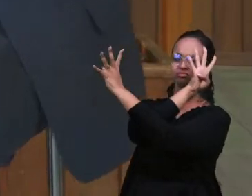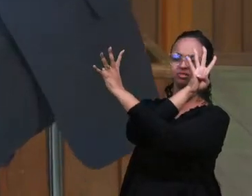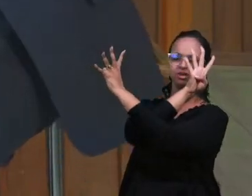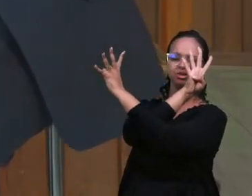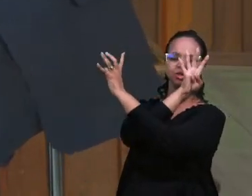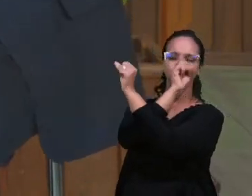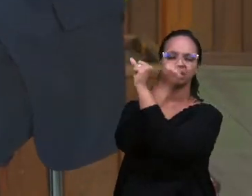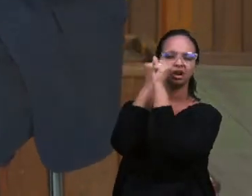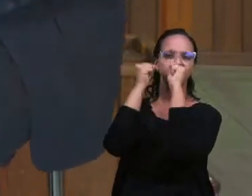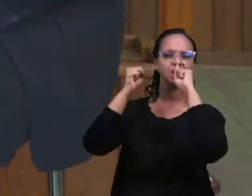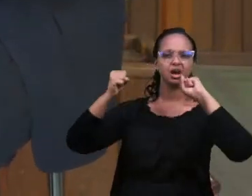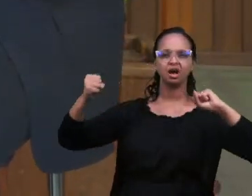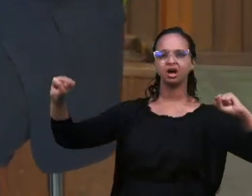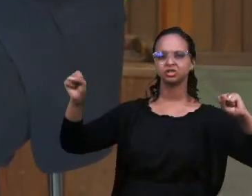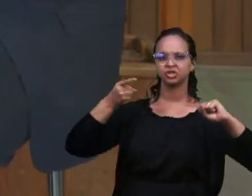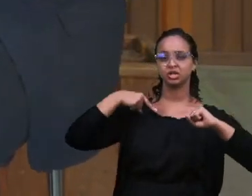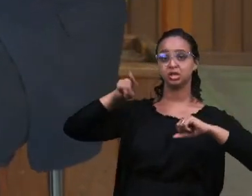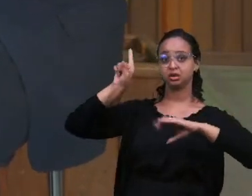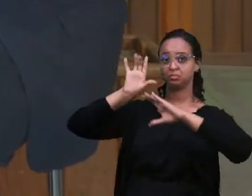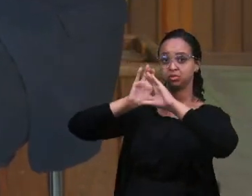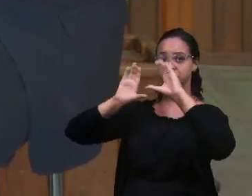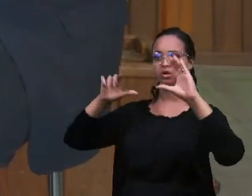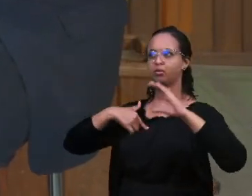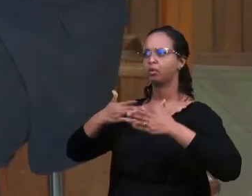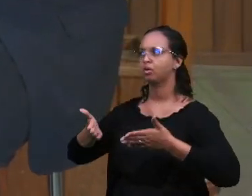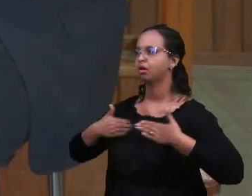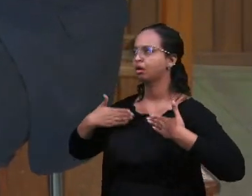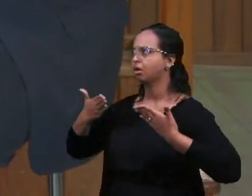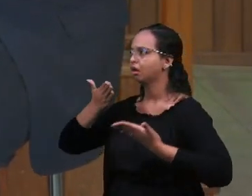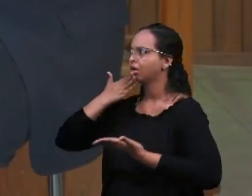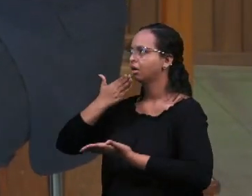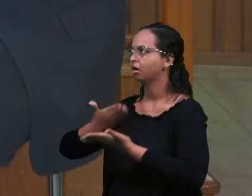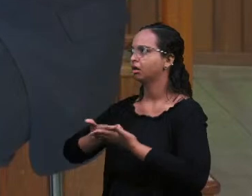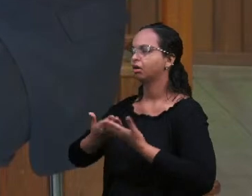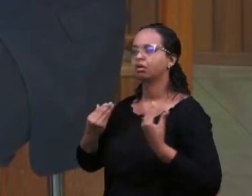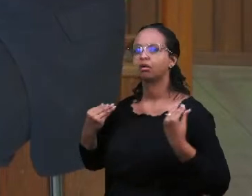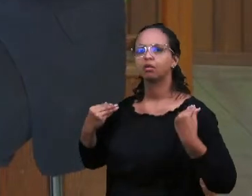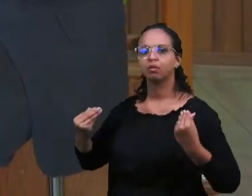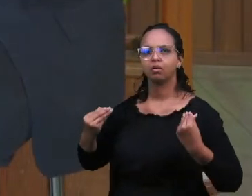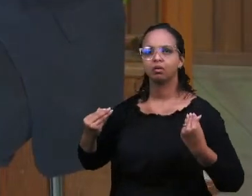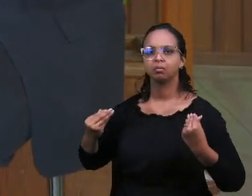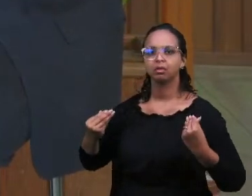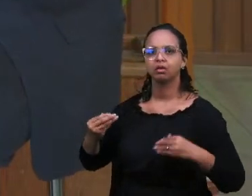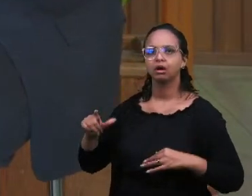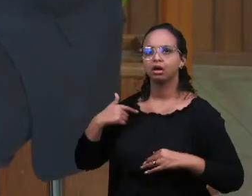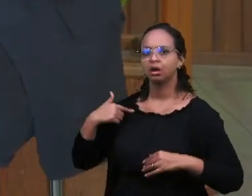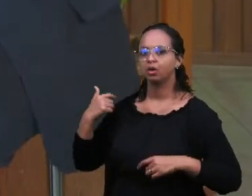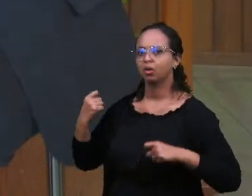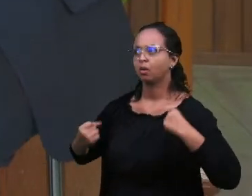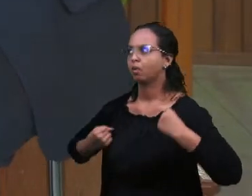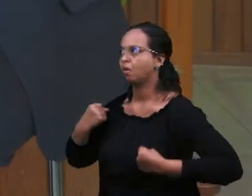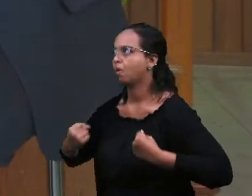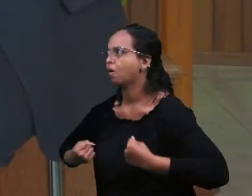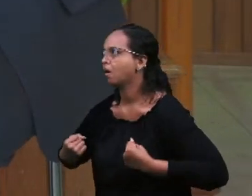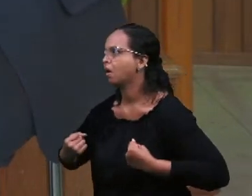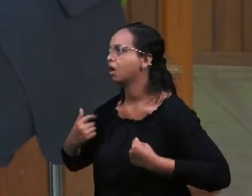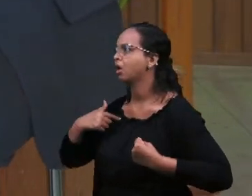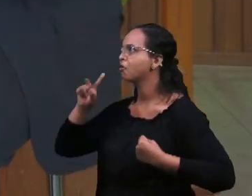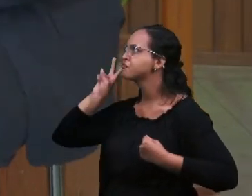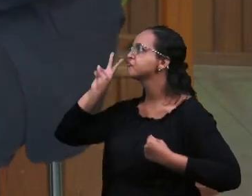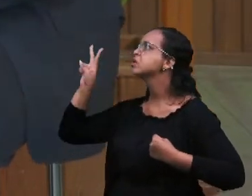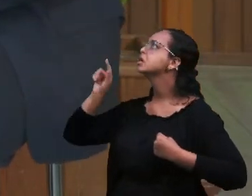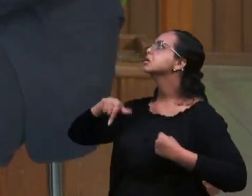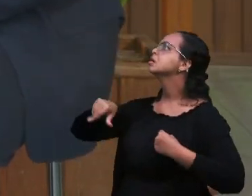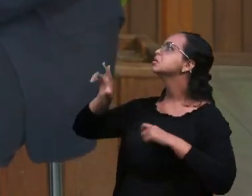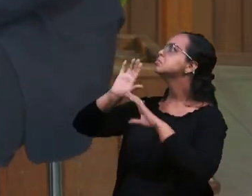os anjos, subia para o céu. Eu fiquei espantado com aquilo ali. E eu saía para correr, e quando eu via que estava indo para o céu,